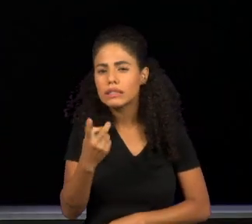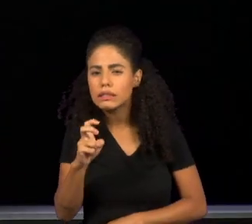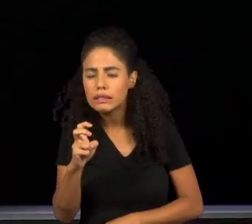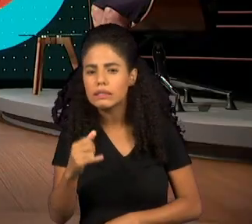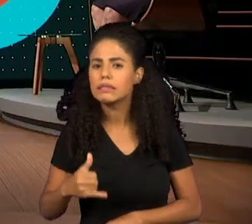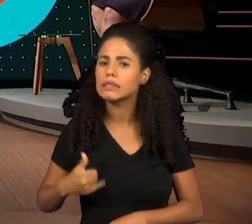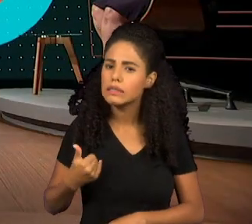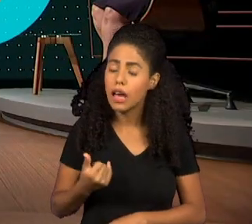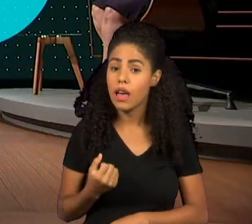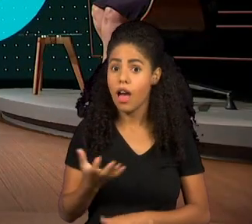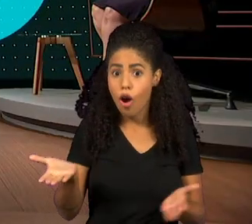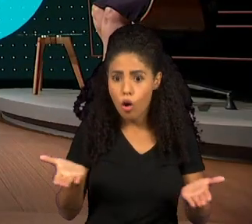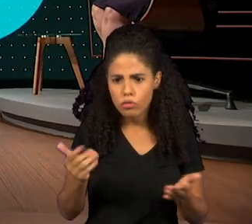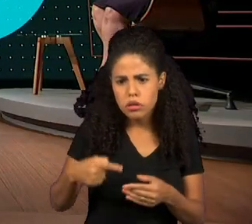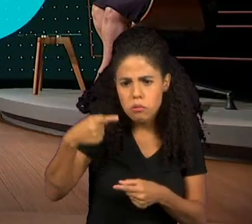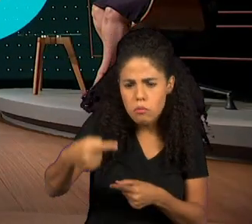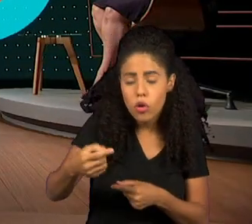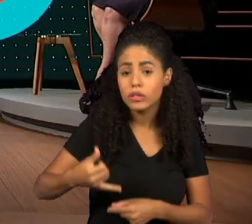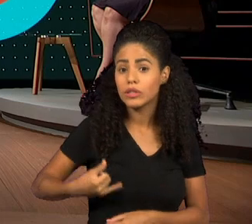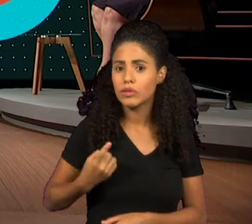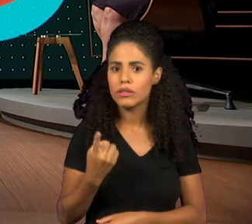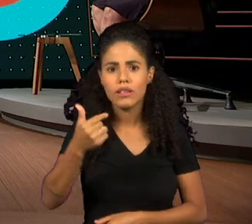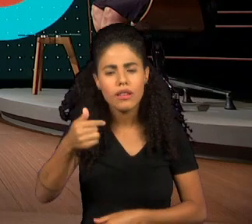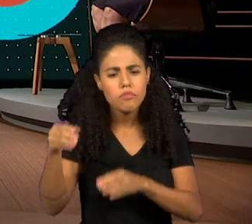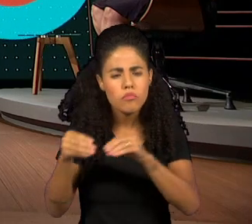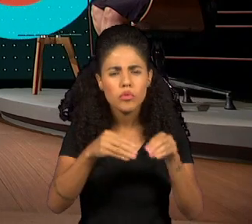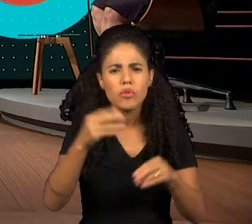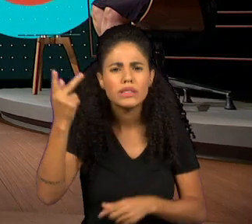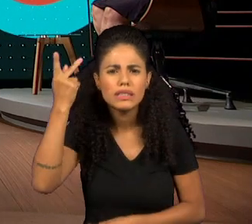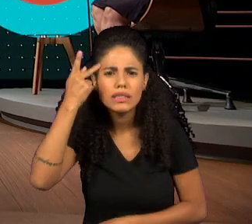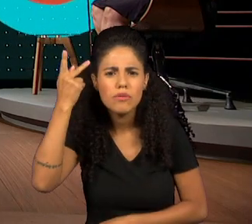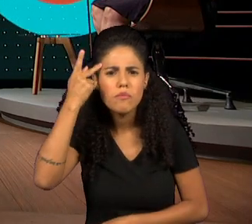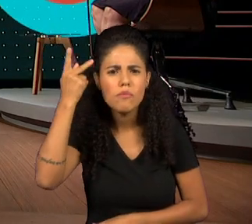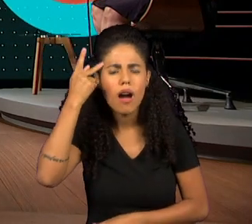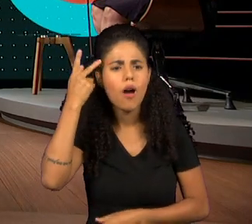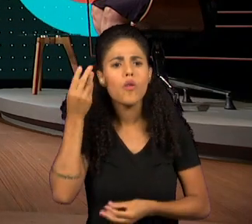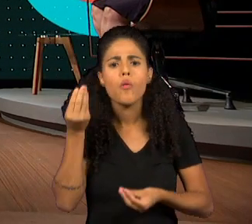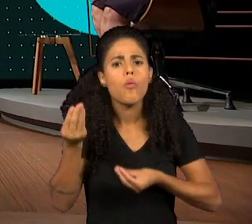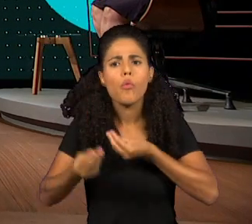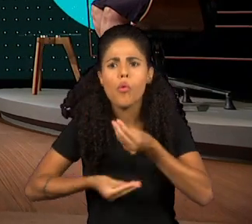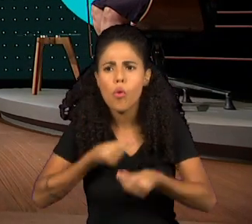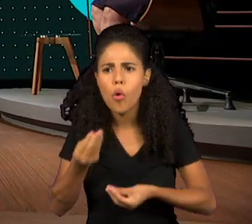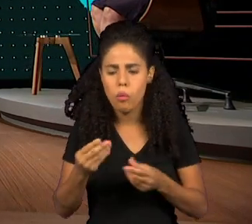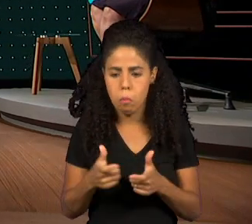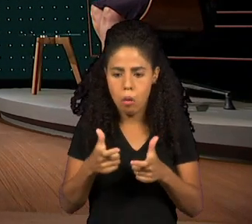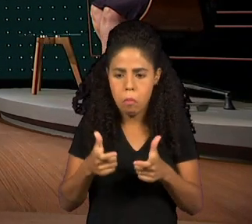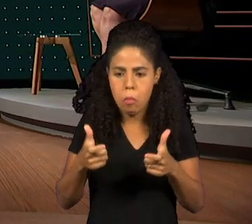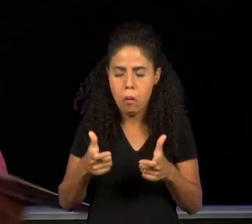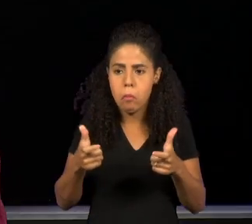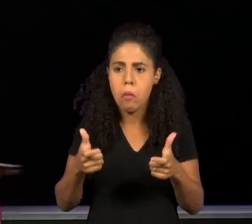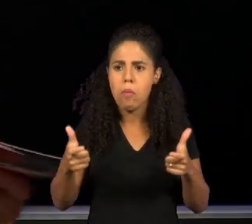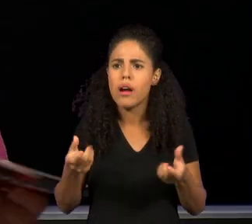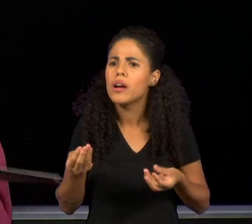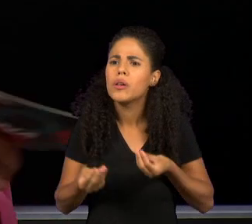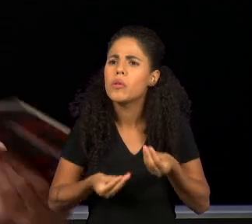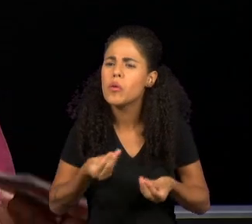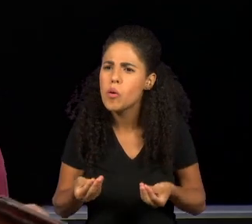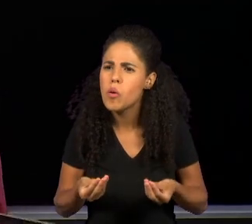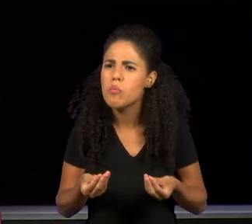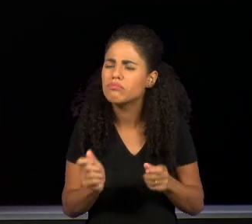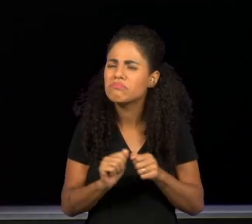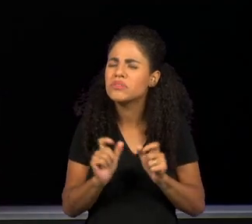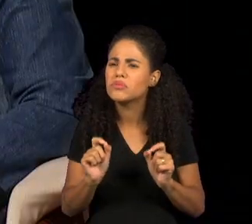17 anos de idade, você se viu morando aqui em São Paulo, numa república, uma cidade grande. Sim. Além da escola, o que você fazia